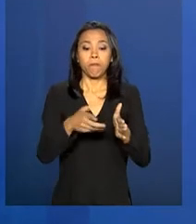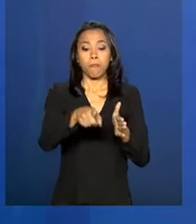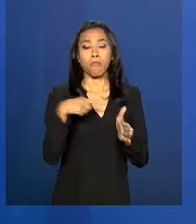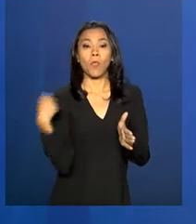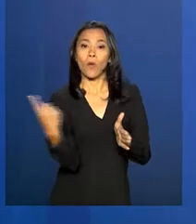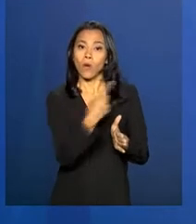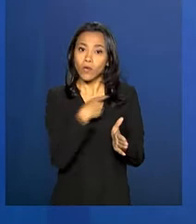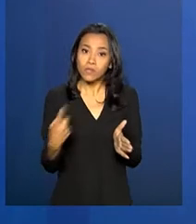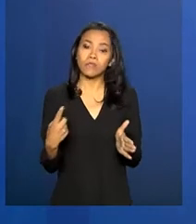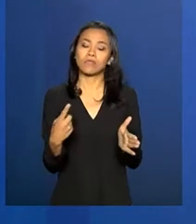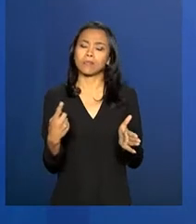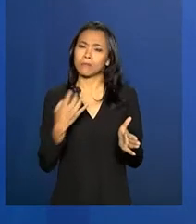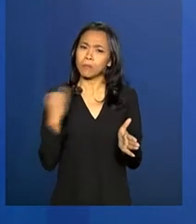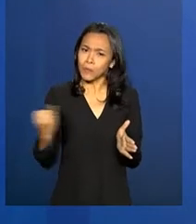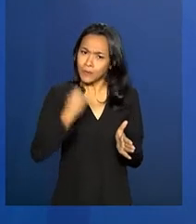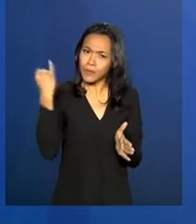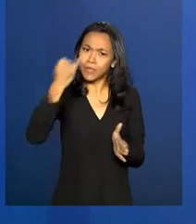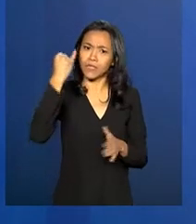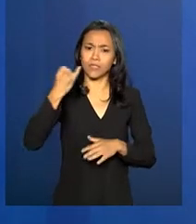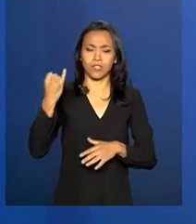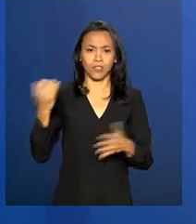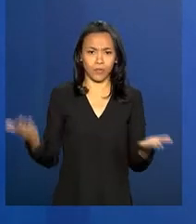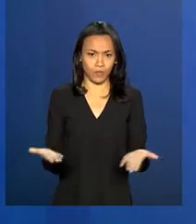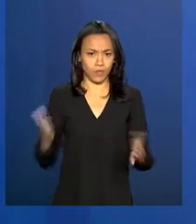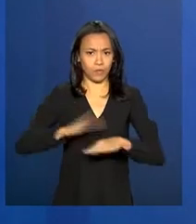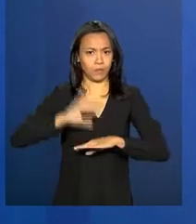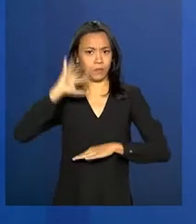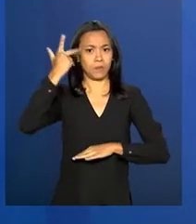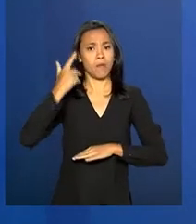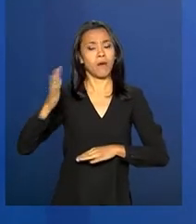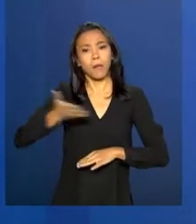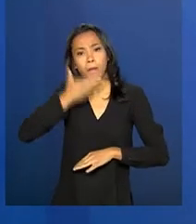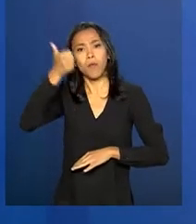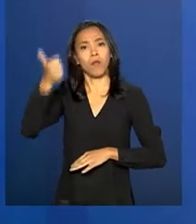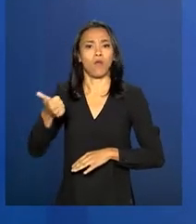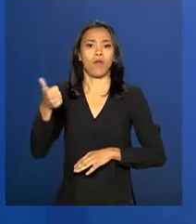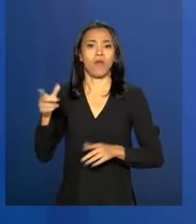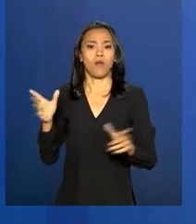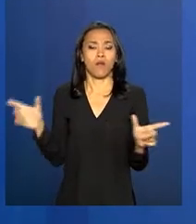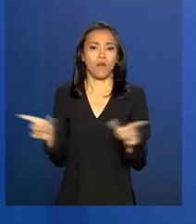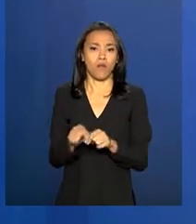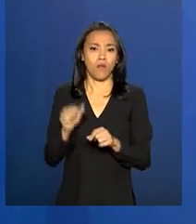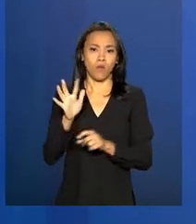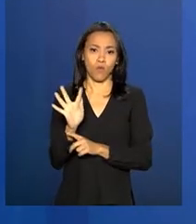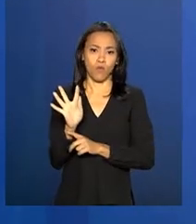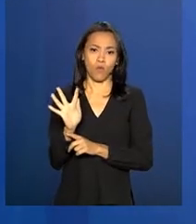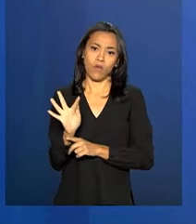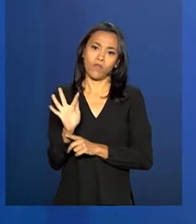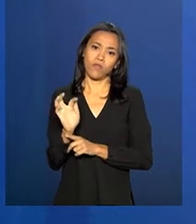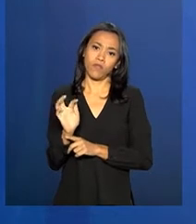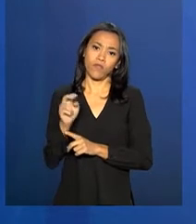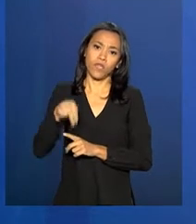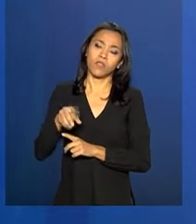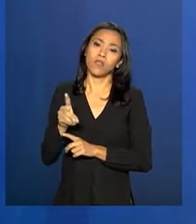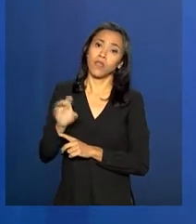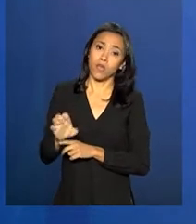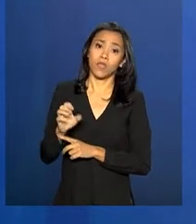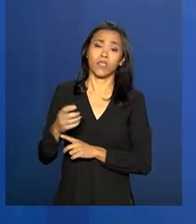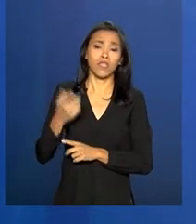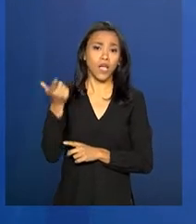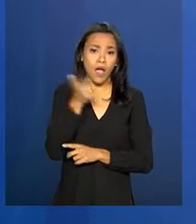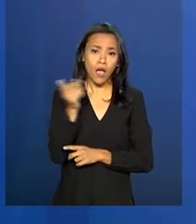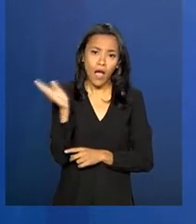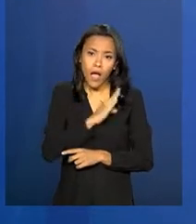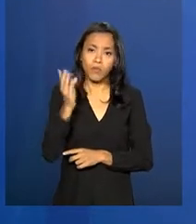para a modernização do próprio fundo para que o dinheiro chegue com mais agilidade aos estados